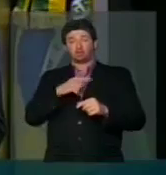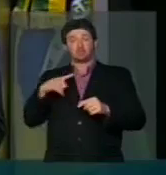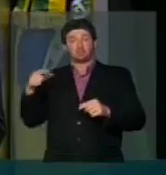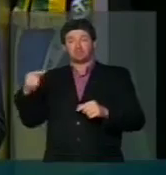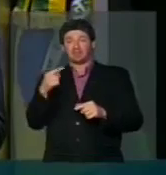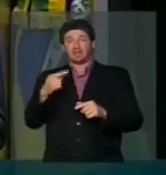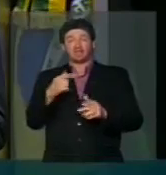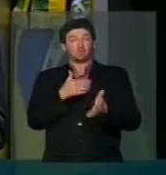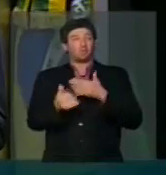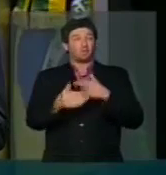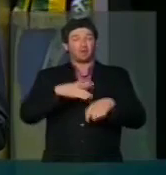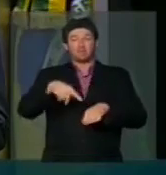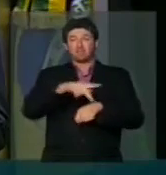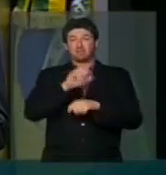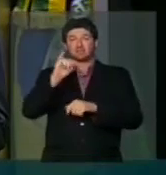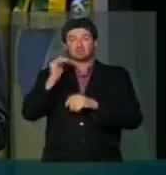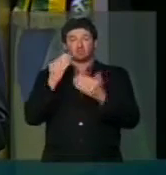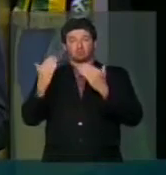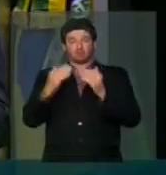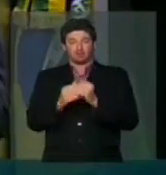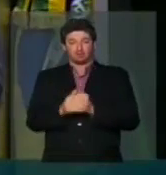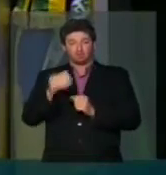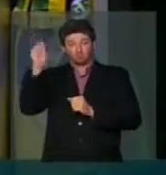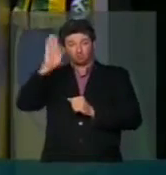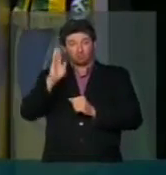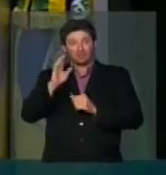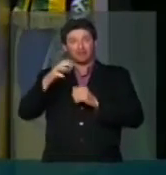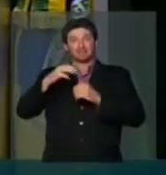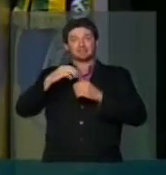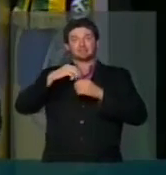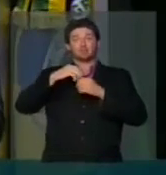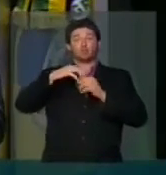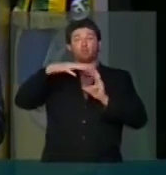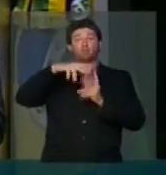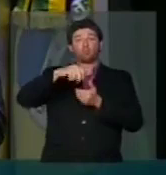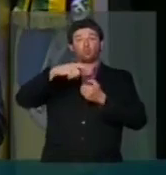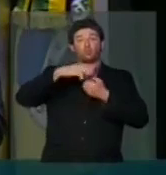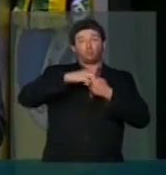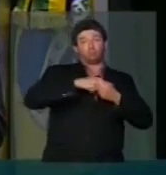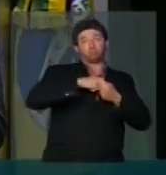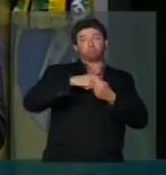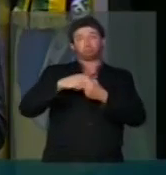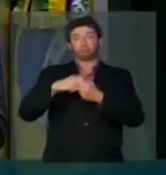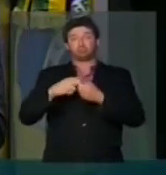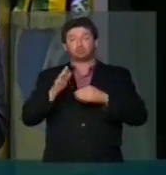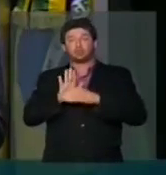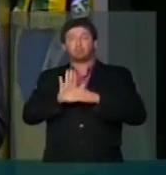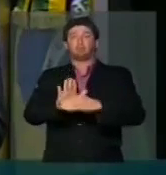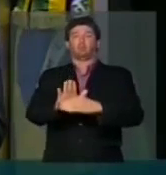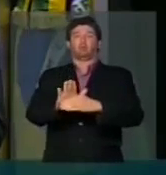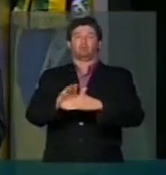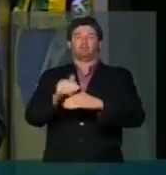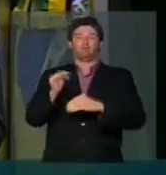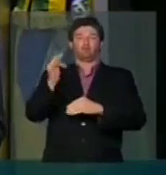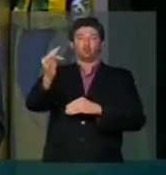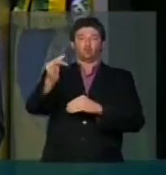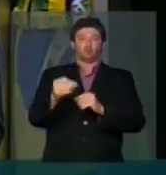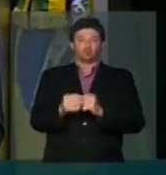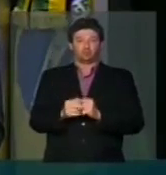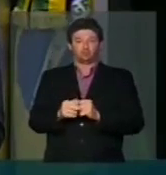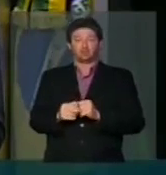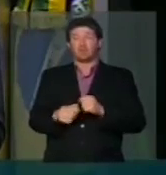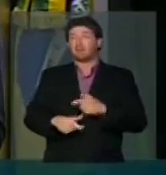demais países. Atualmente, o mundo tem nos puxado para frente. O pior da crise mundial já passou. A maioria das